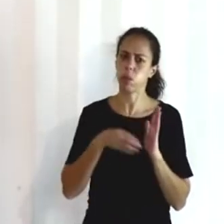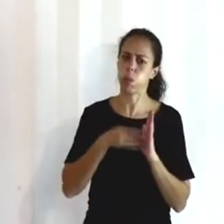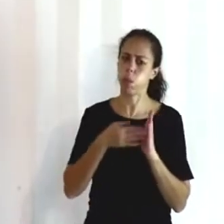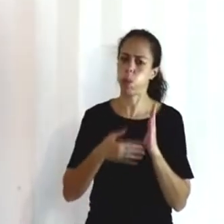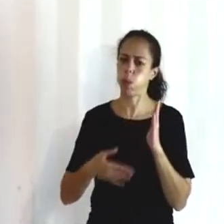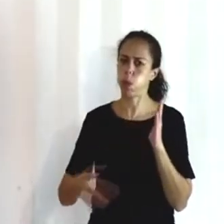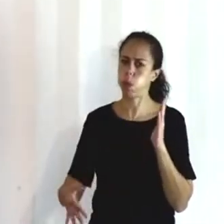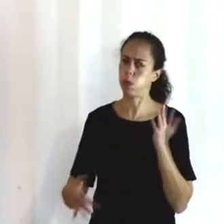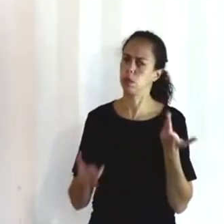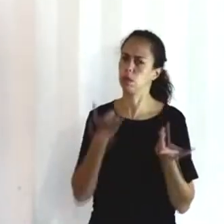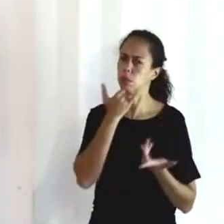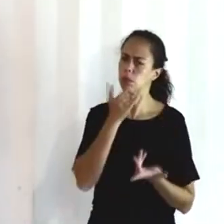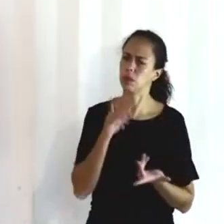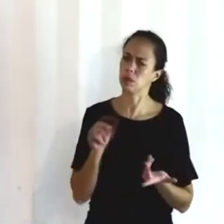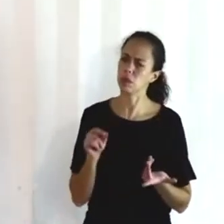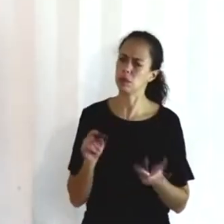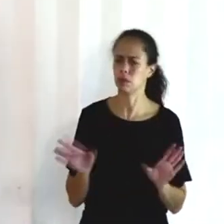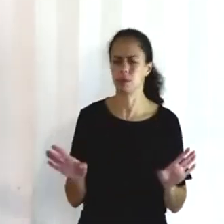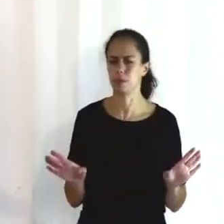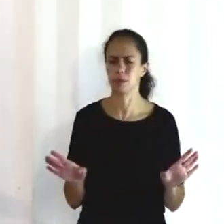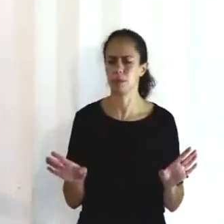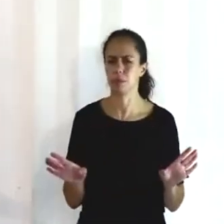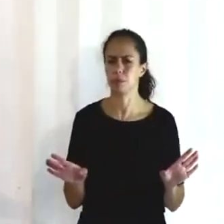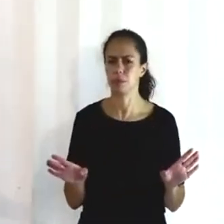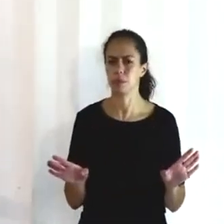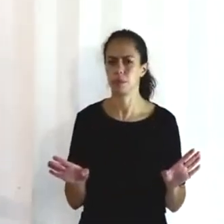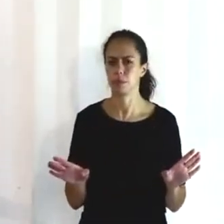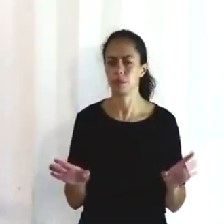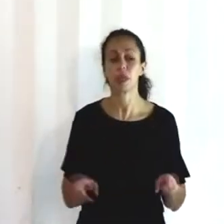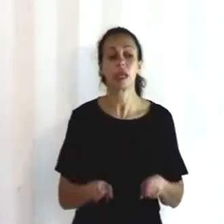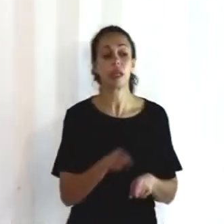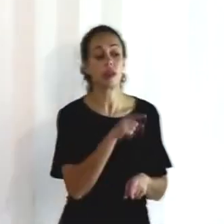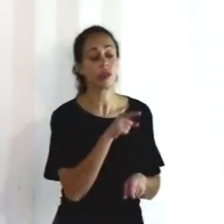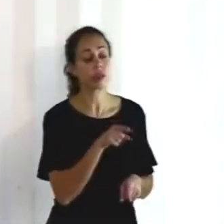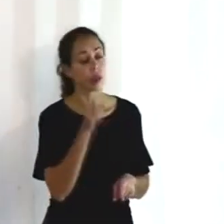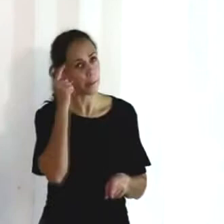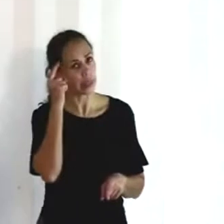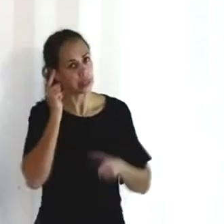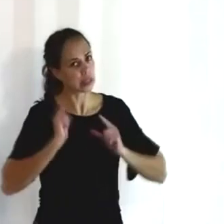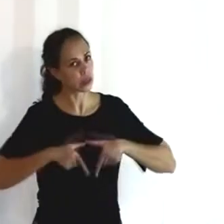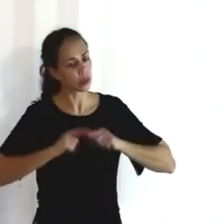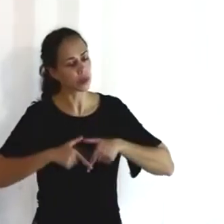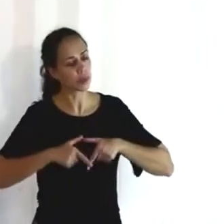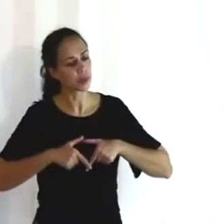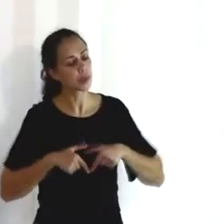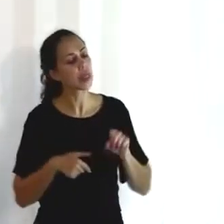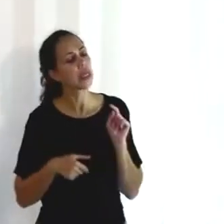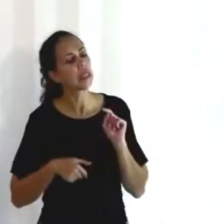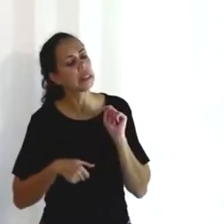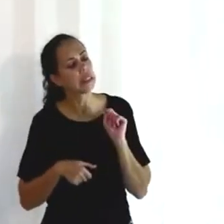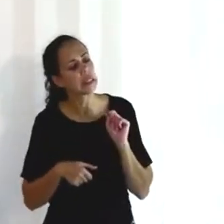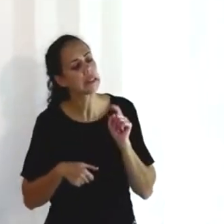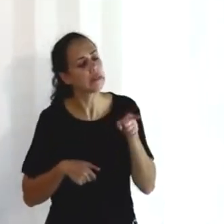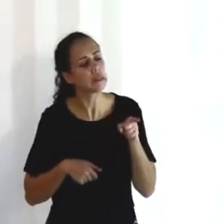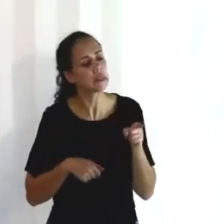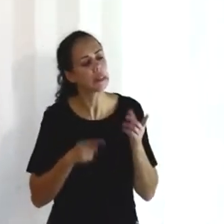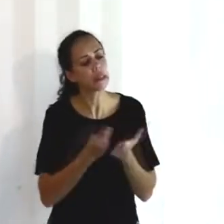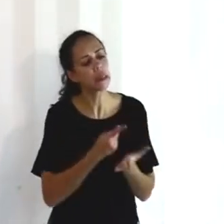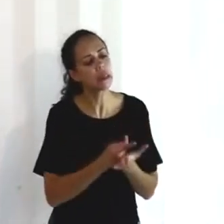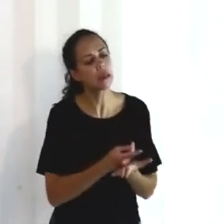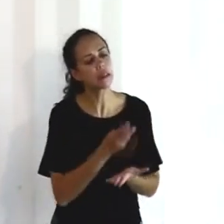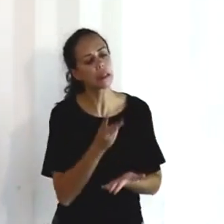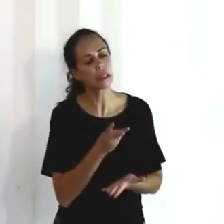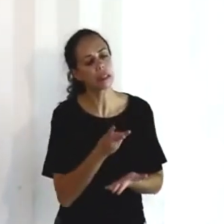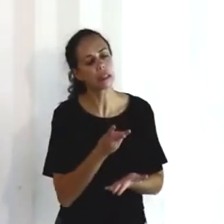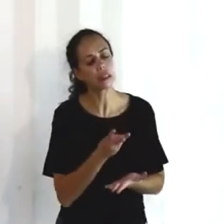você pode errar até 3 vezes. Depois da 3ª é por tua conta. Em Amós nós temos 1, 2, 3, 4, 5, 6, 7,